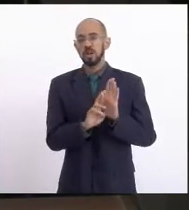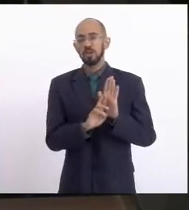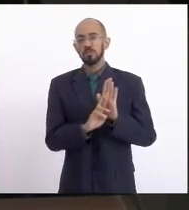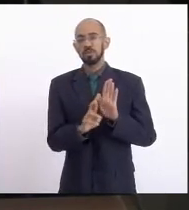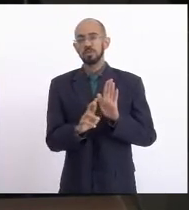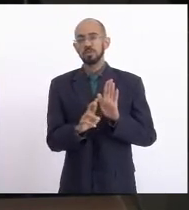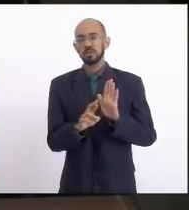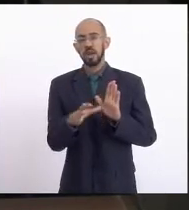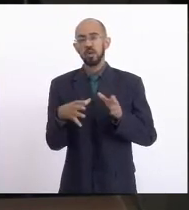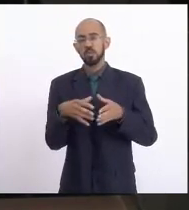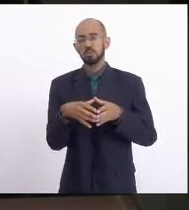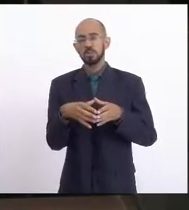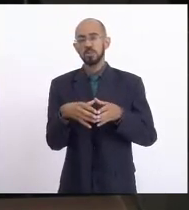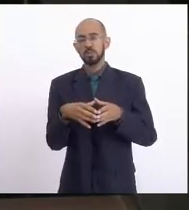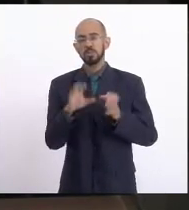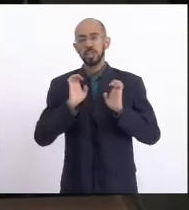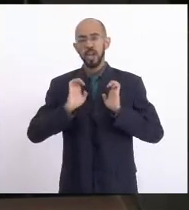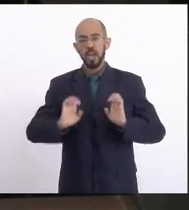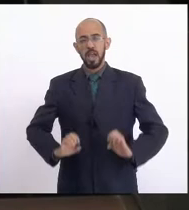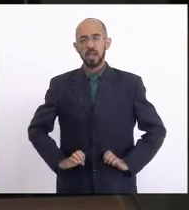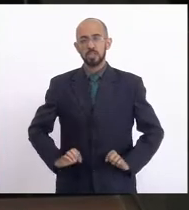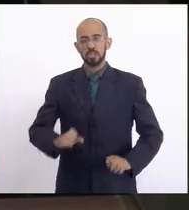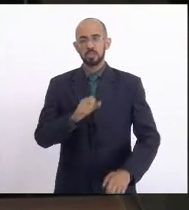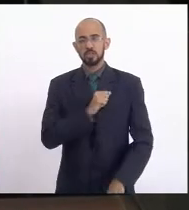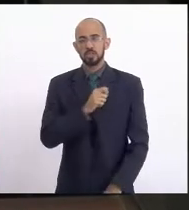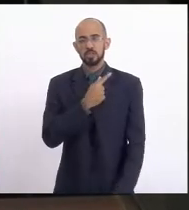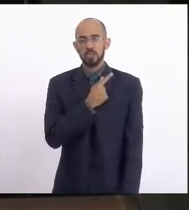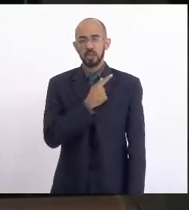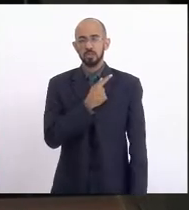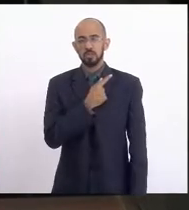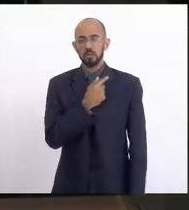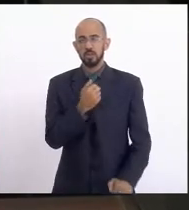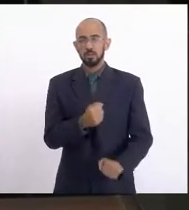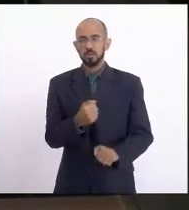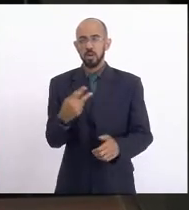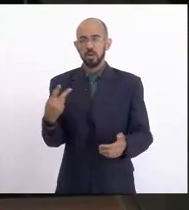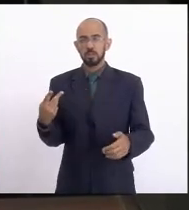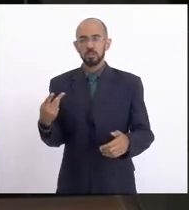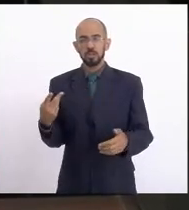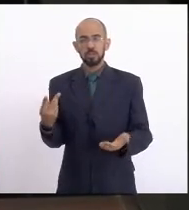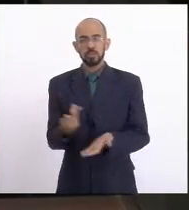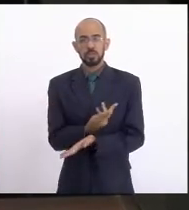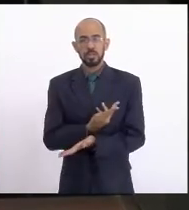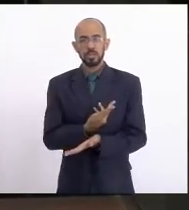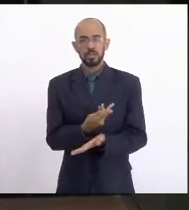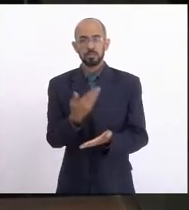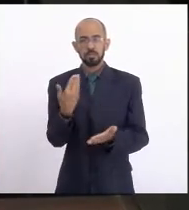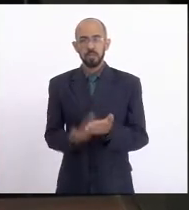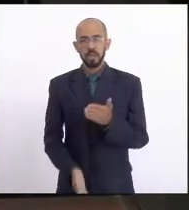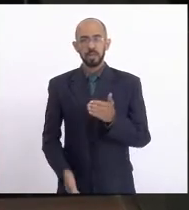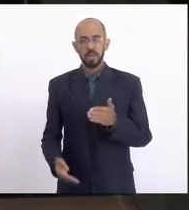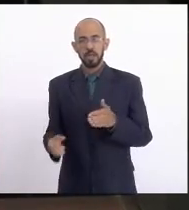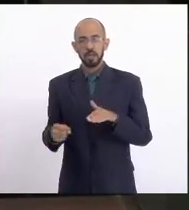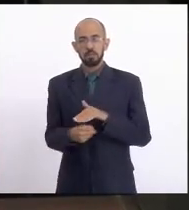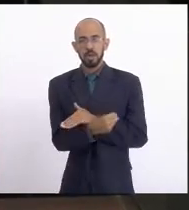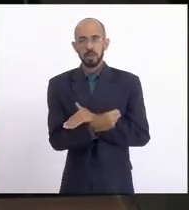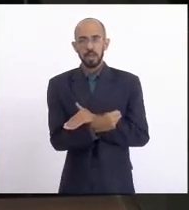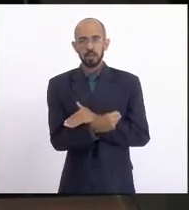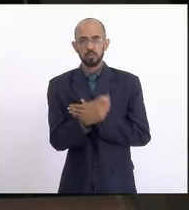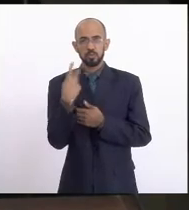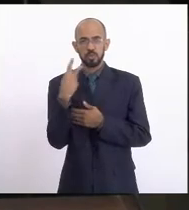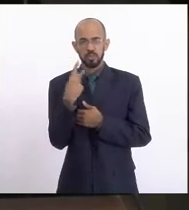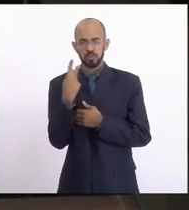da Câmara de São Gonçalo, sendo que a sanção pode chegar até a cassação no limite. Então, eu quero aqui dizer da